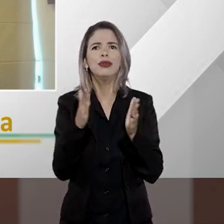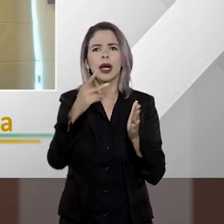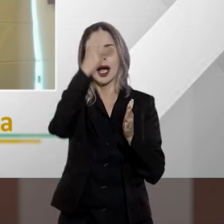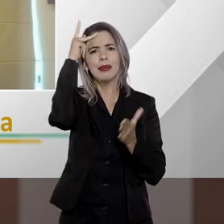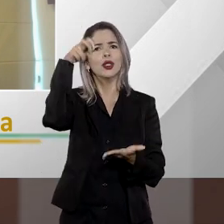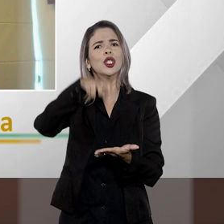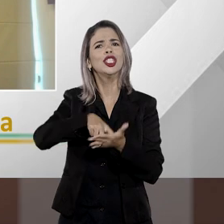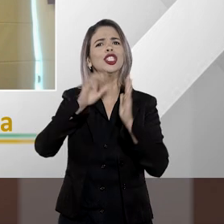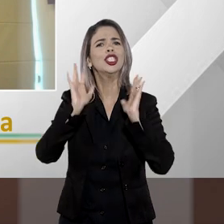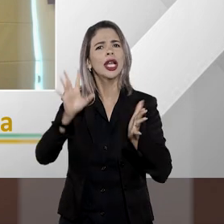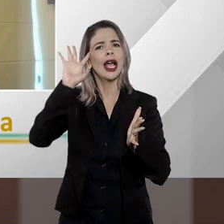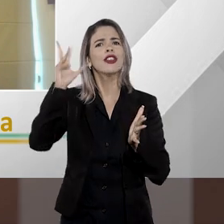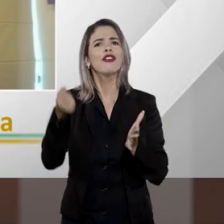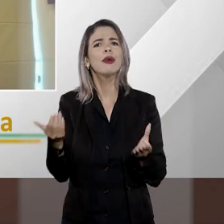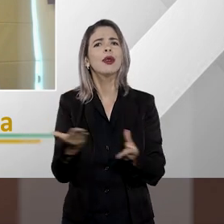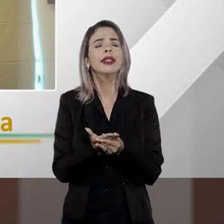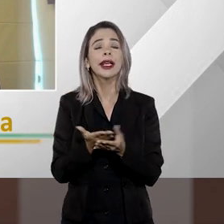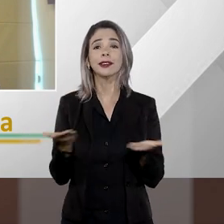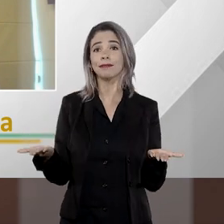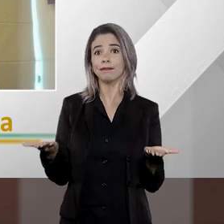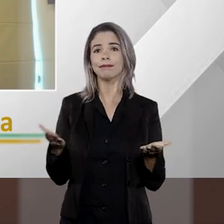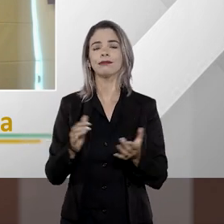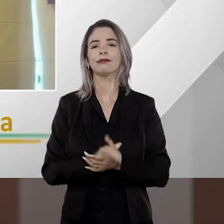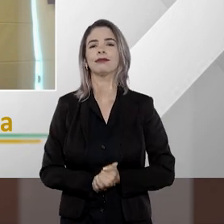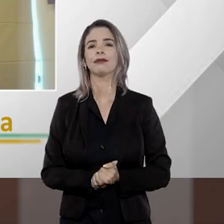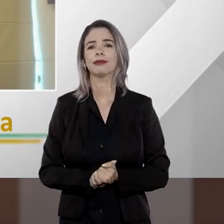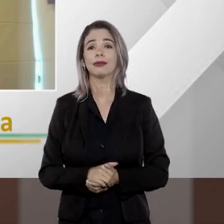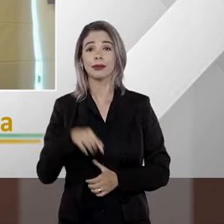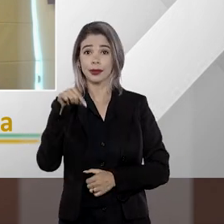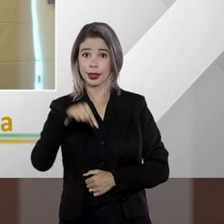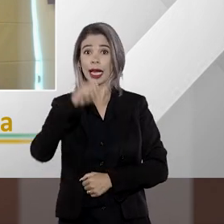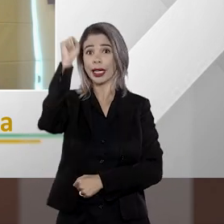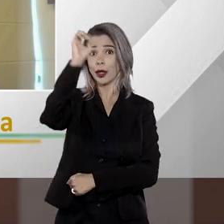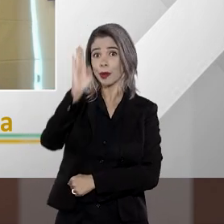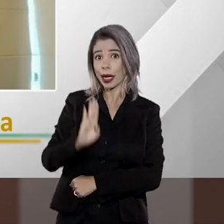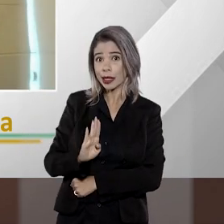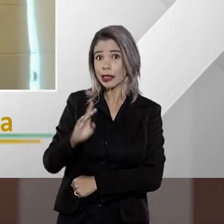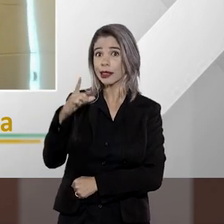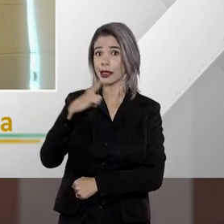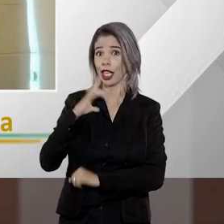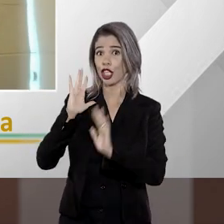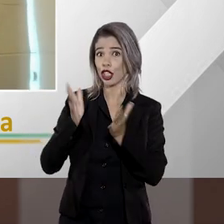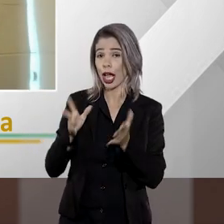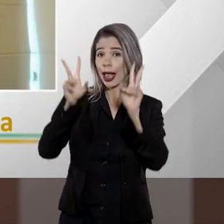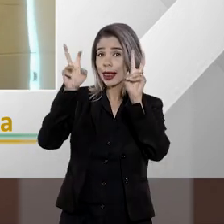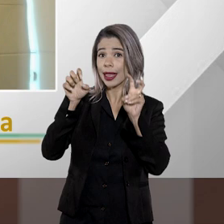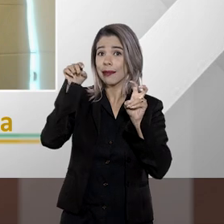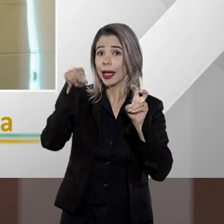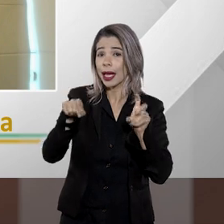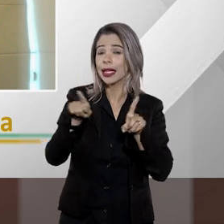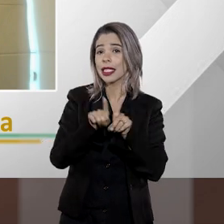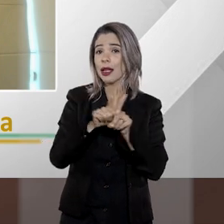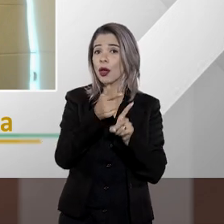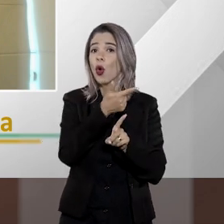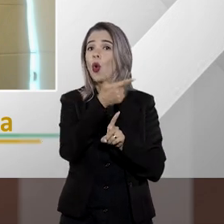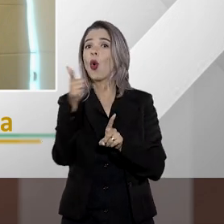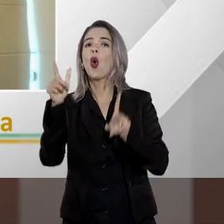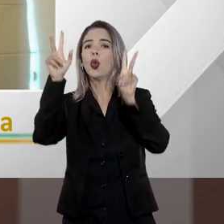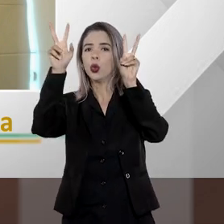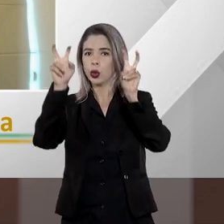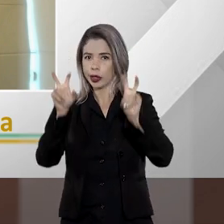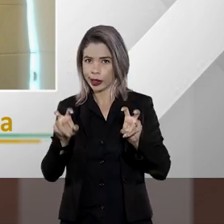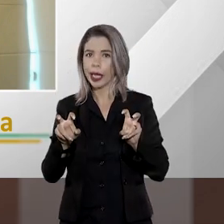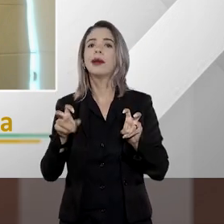por uma pessoa condenada? Bom, Fátima, aqui no Brasil, e veja que não só em relação a esse tema, mas em relação a